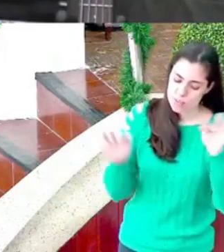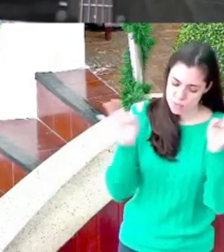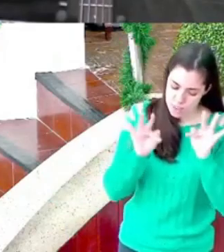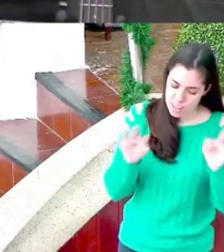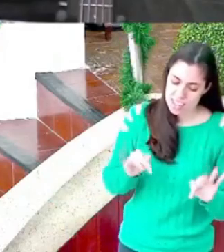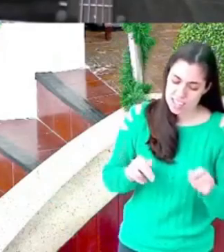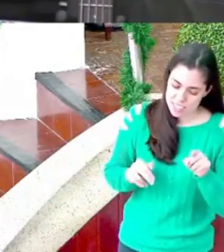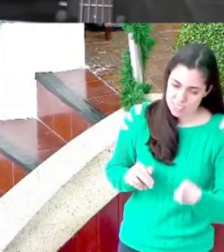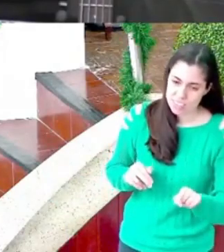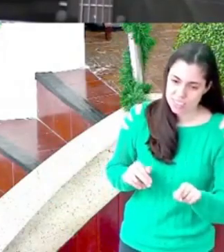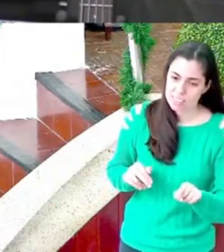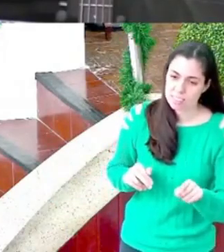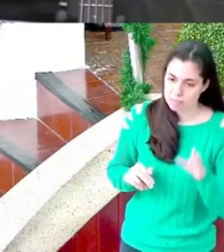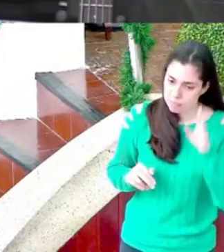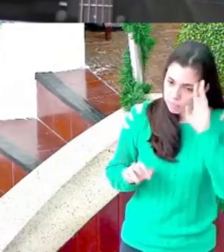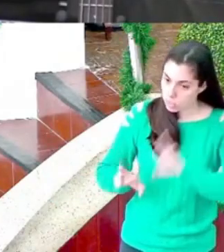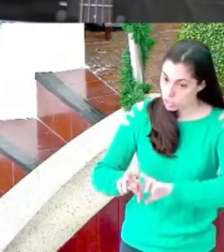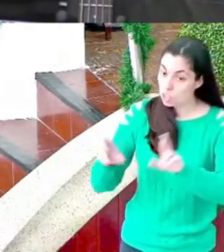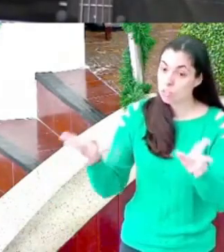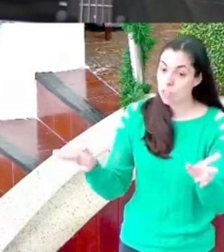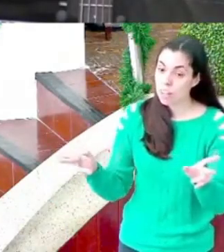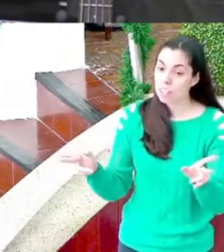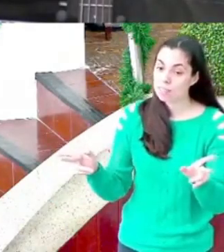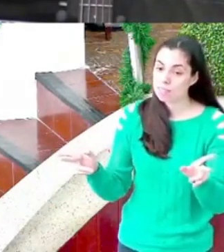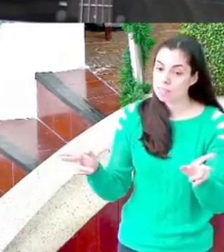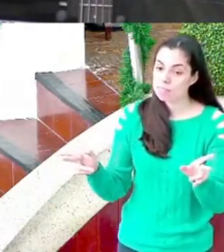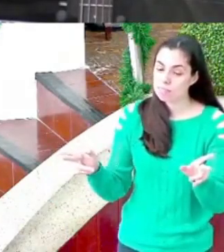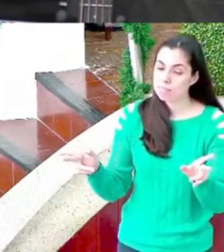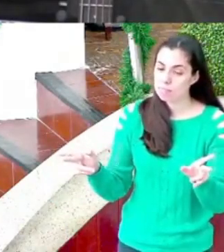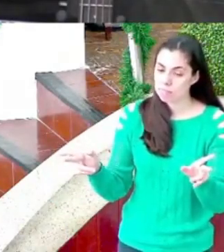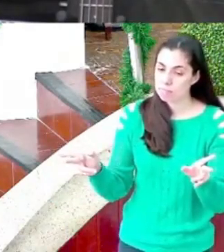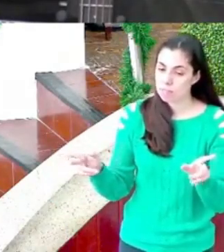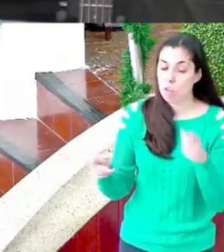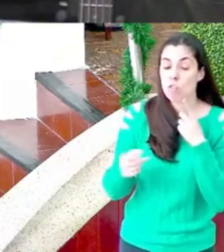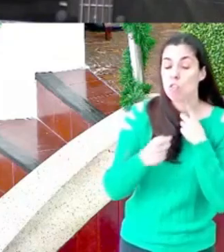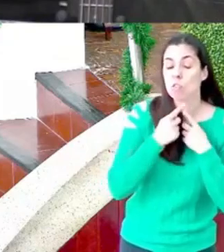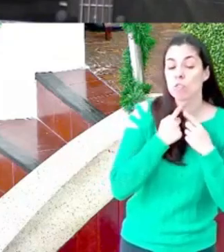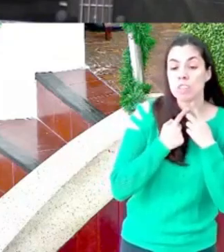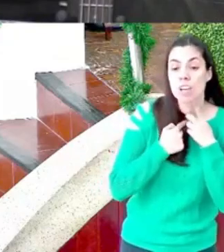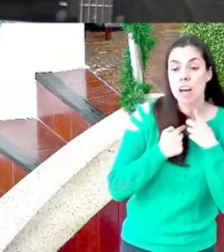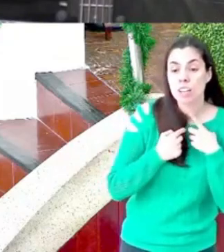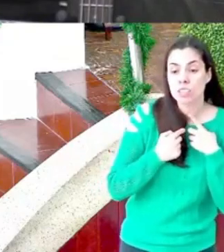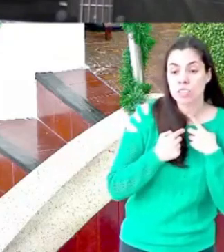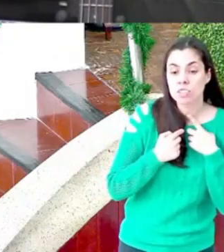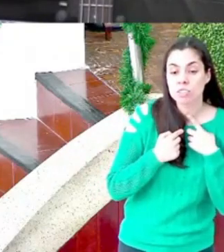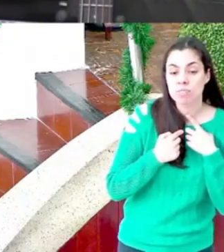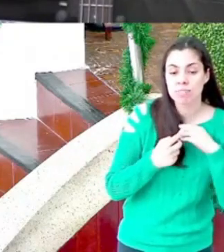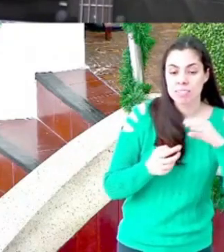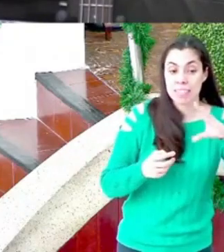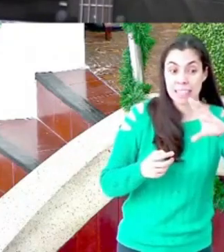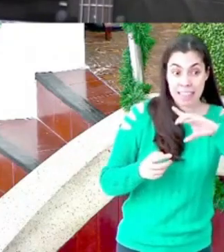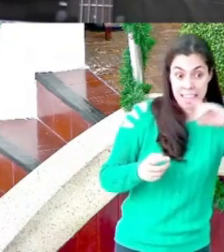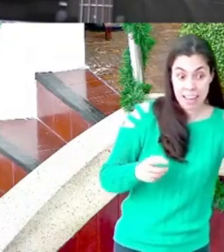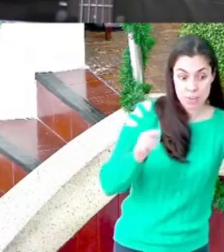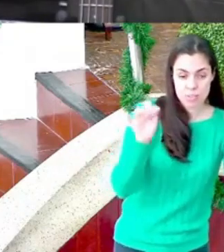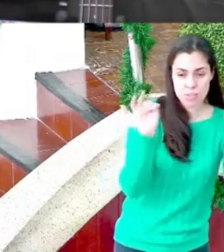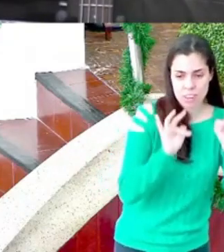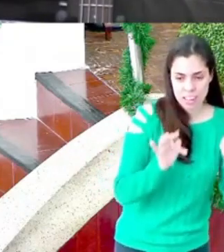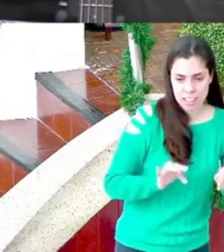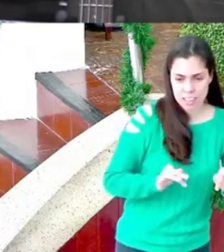uma recompensa. Os versos 2 e 3 do capítulo 6 falam a